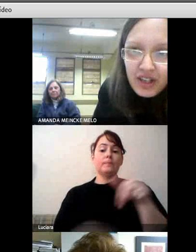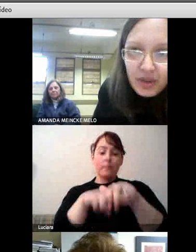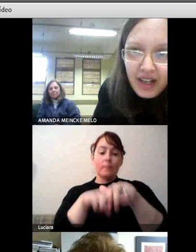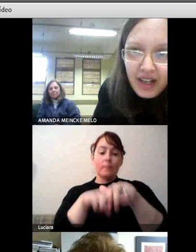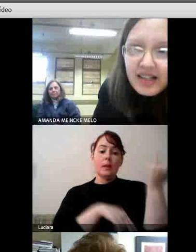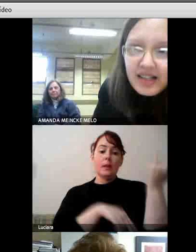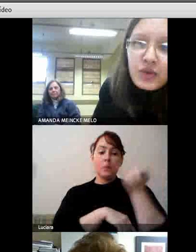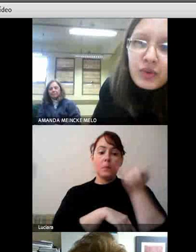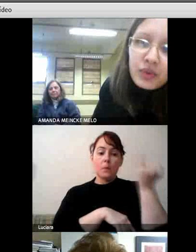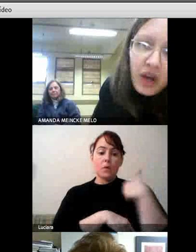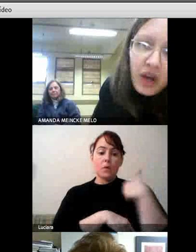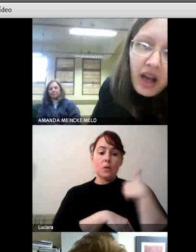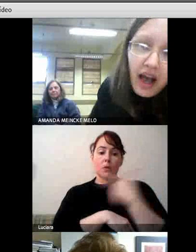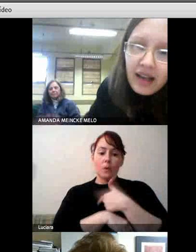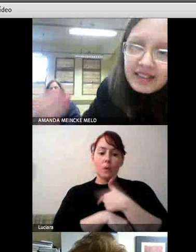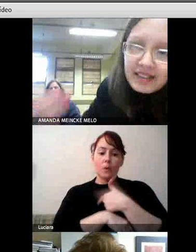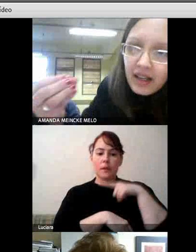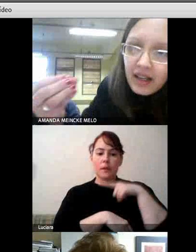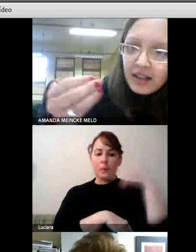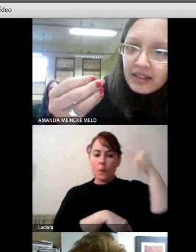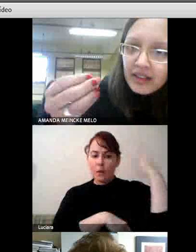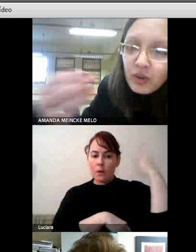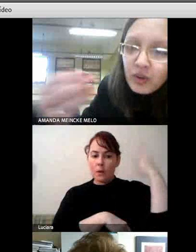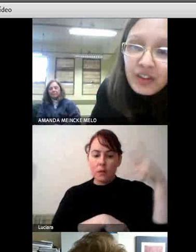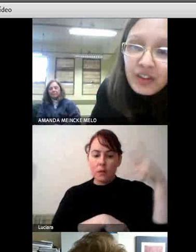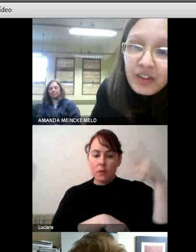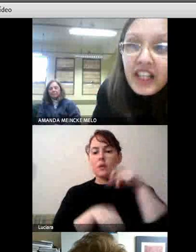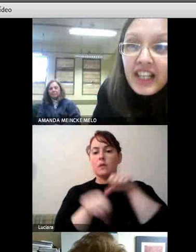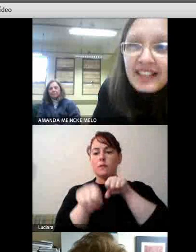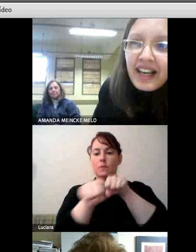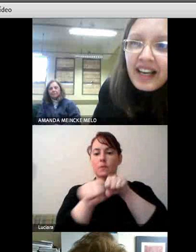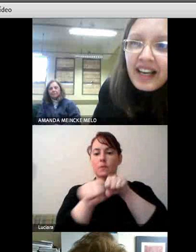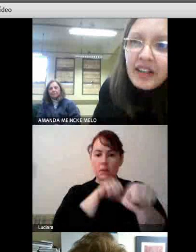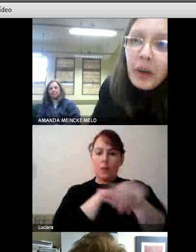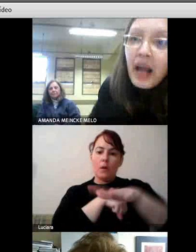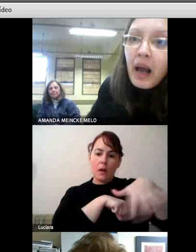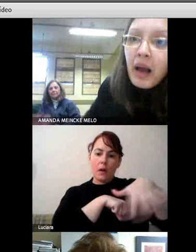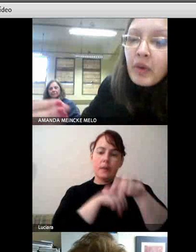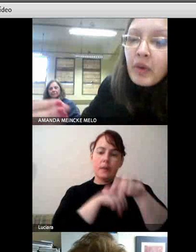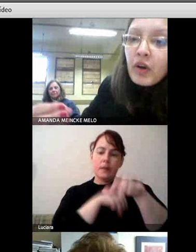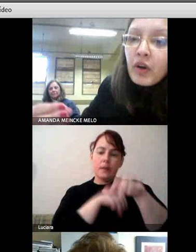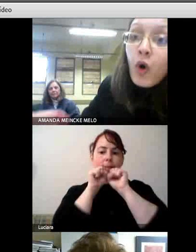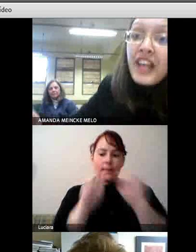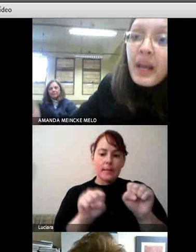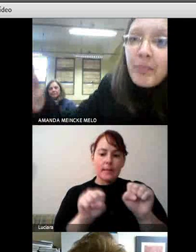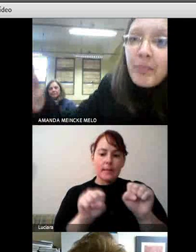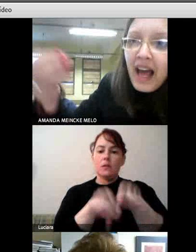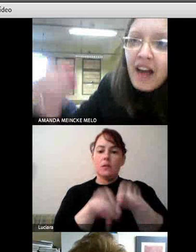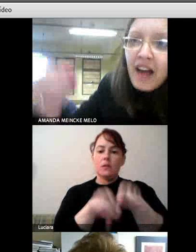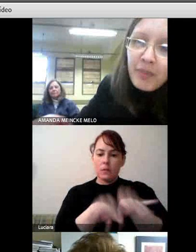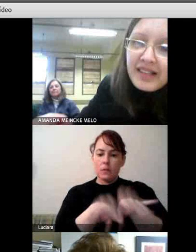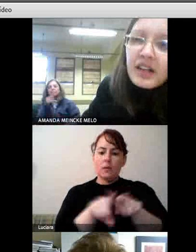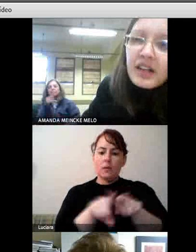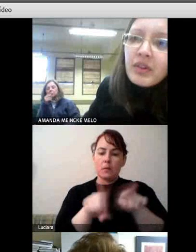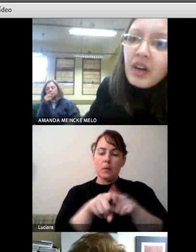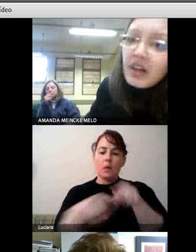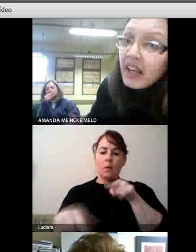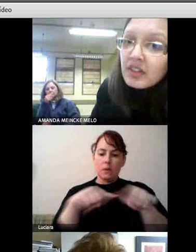de educação, junto às coordenadorias, né, para contemplar a